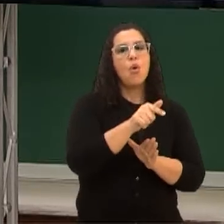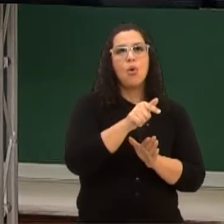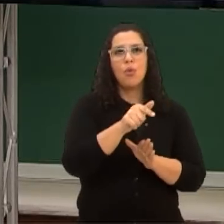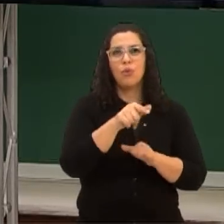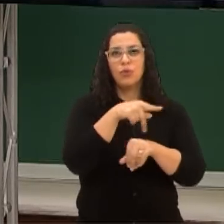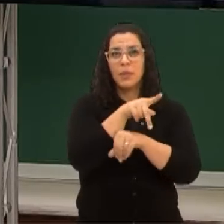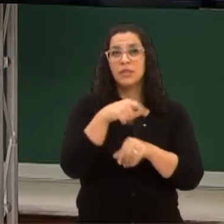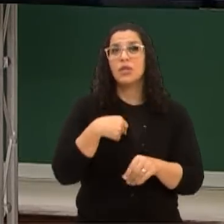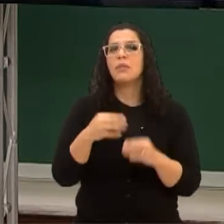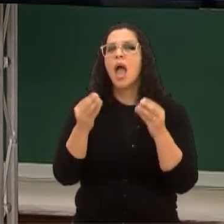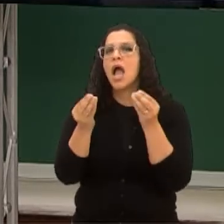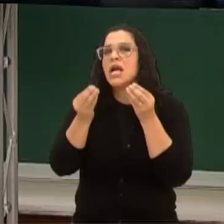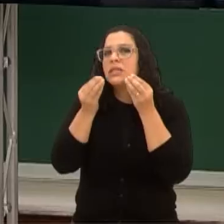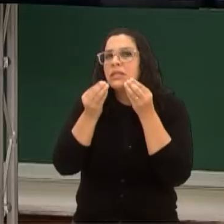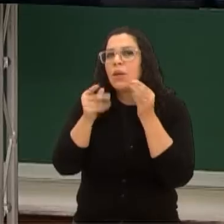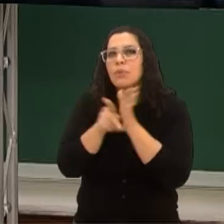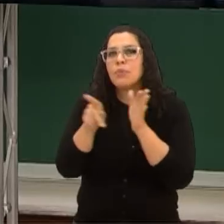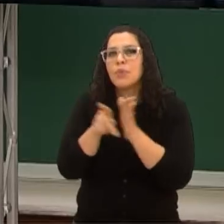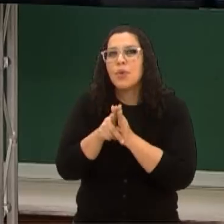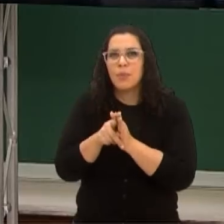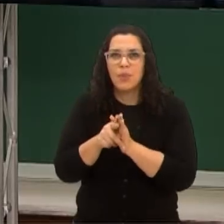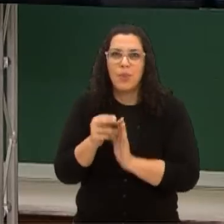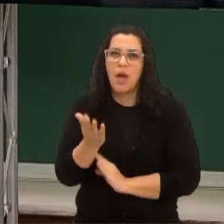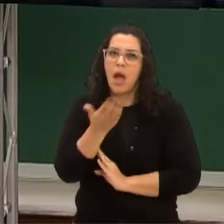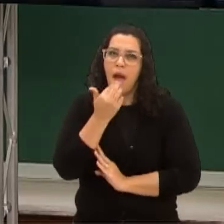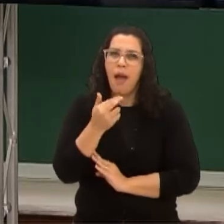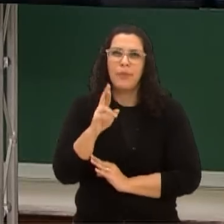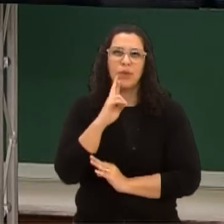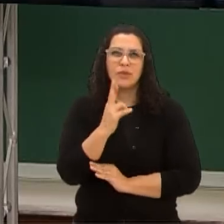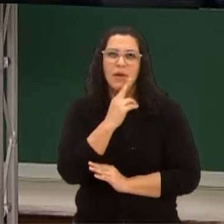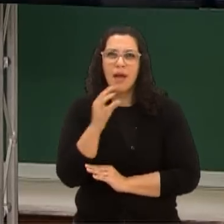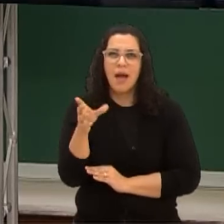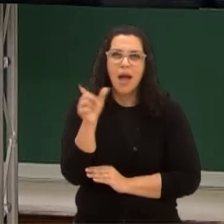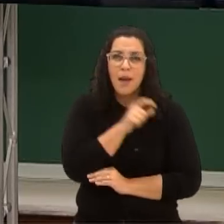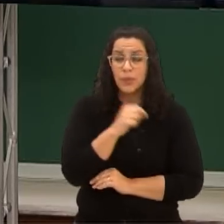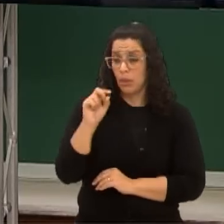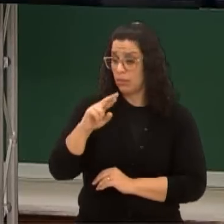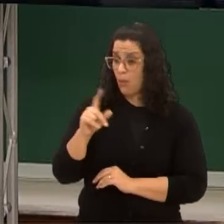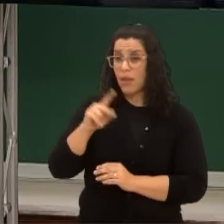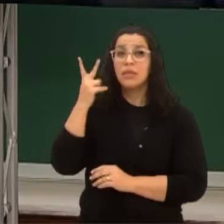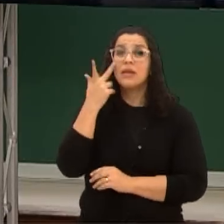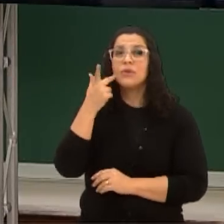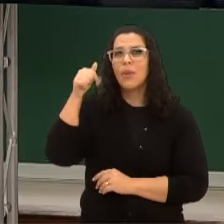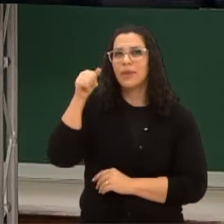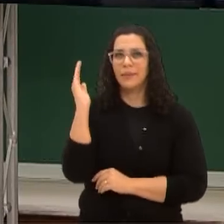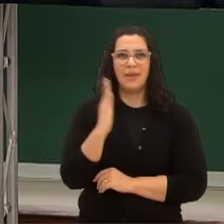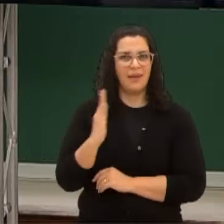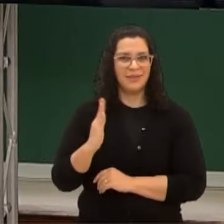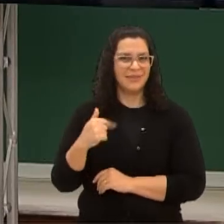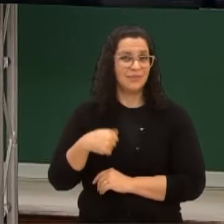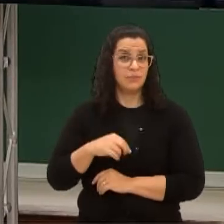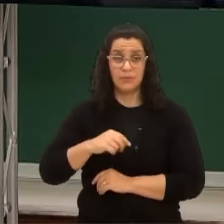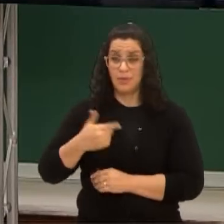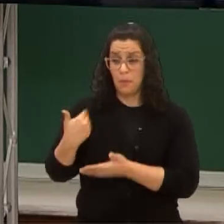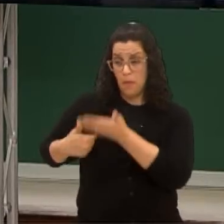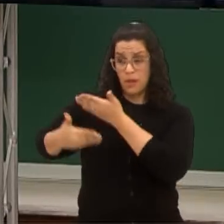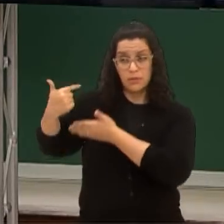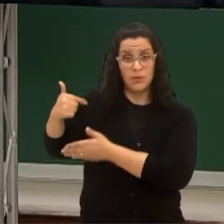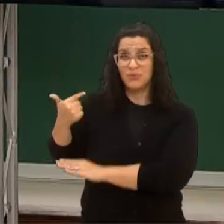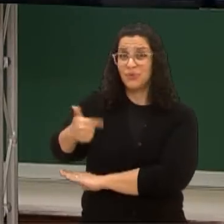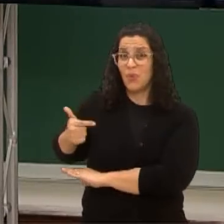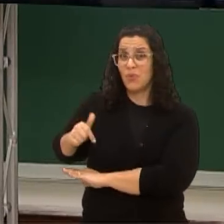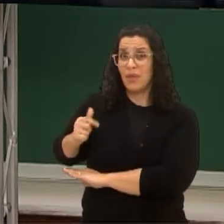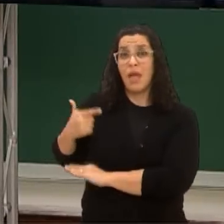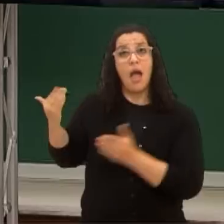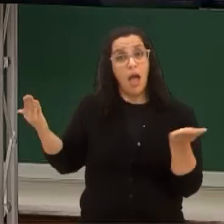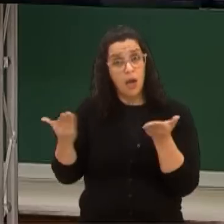comer um sanduíche, uma comida rápida, coisas que não é a realidade ou não era a realidade do